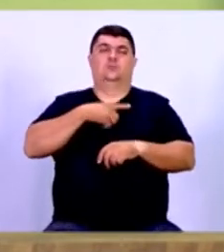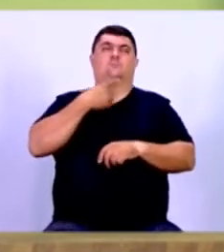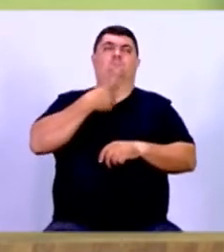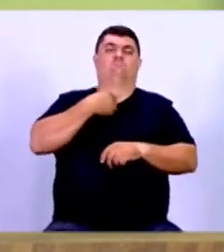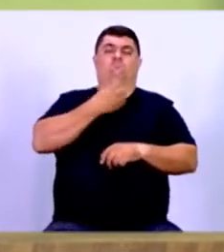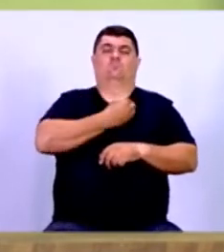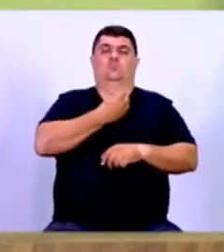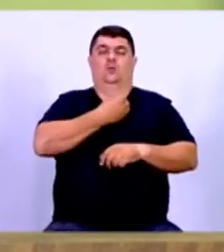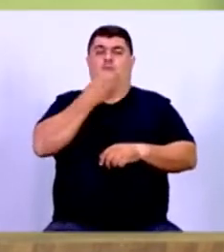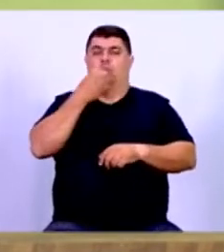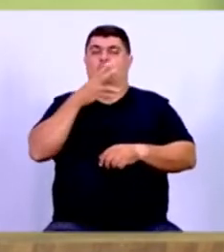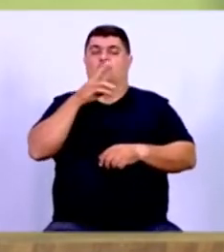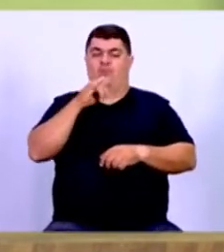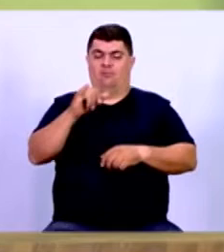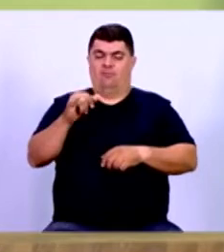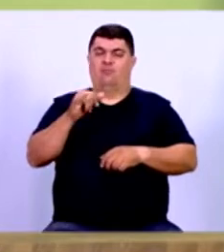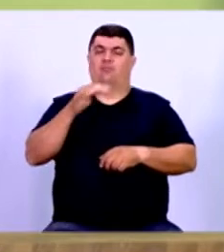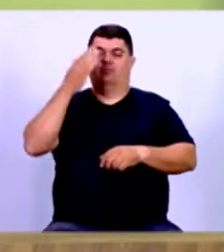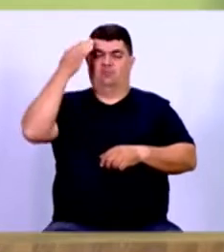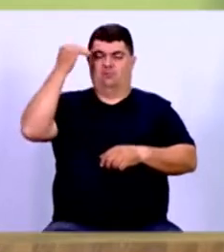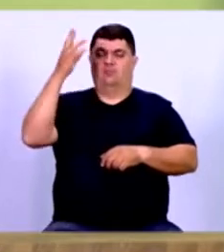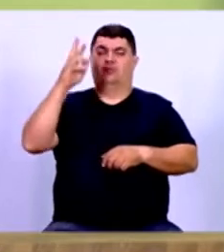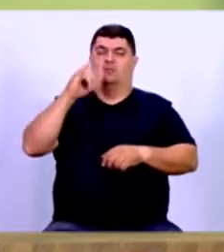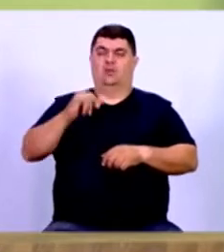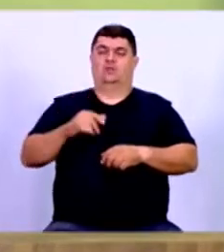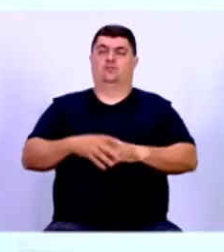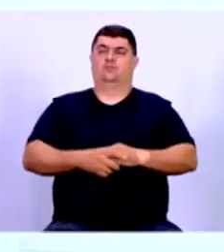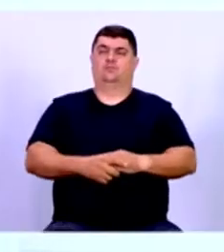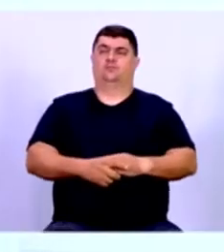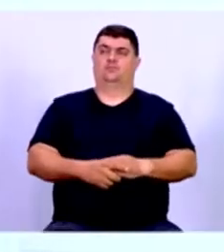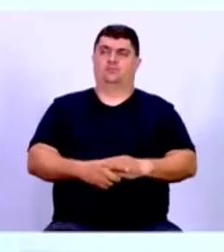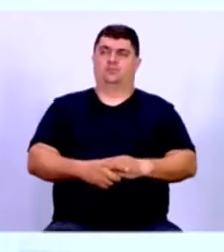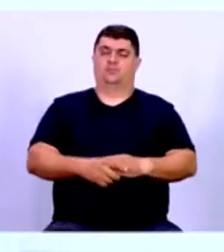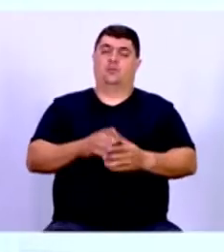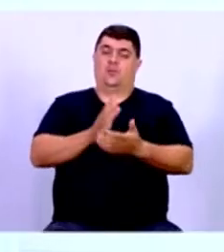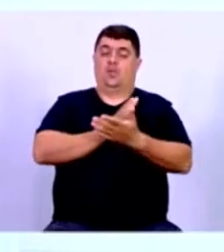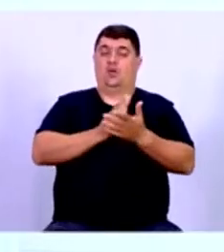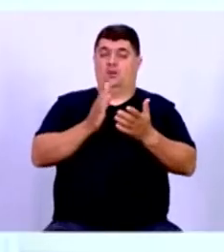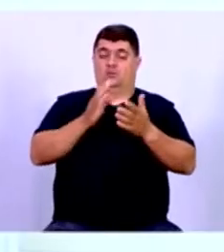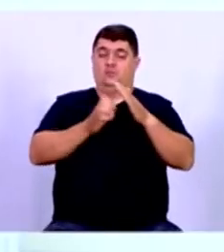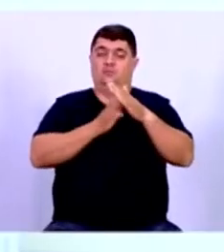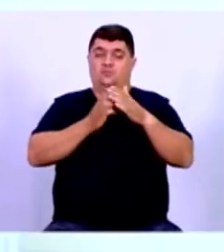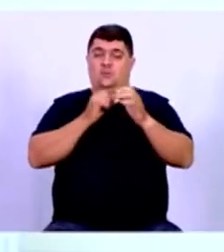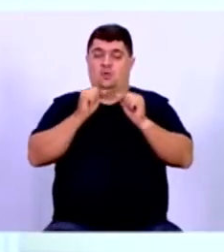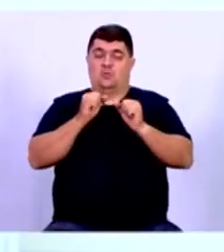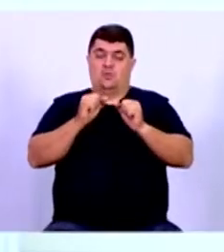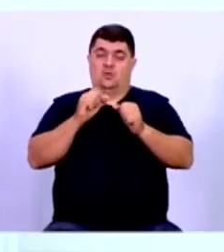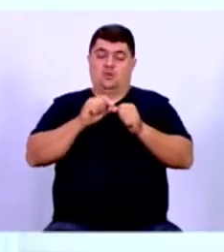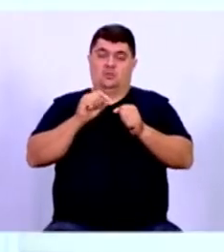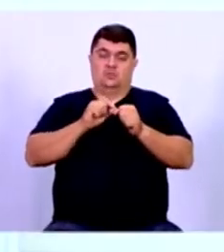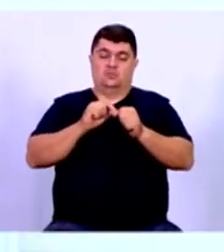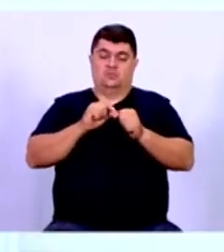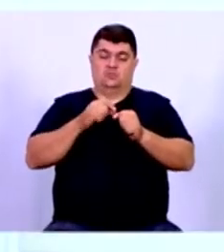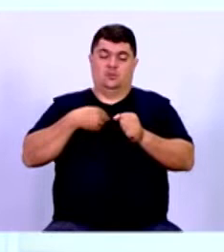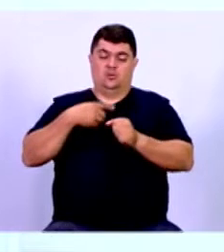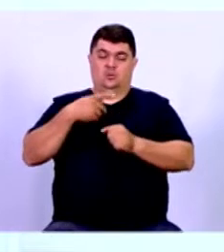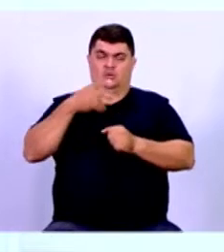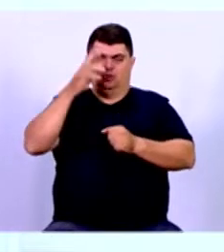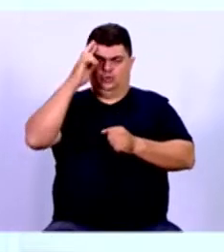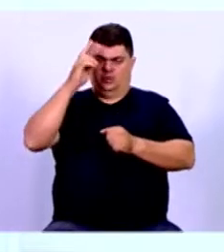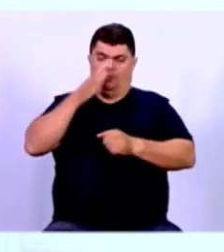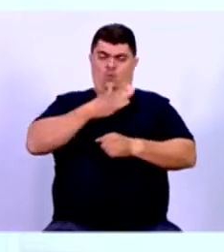com certeza você vai ser um excelente profissional. Dependendo da empresa, você de repente, cria a oportunidade